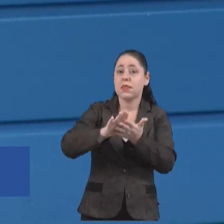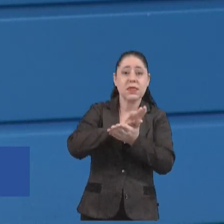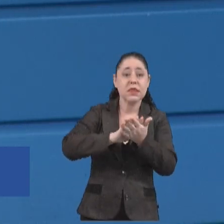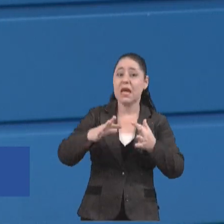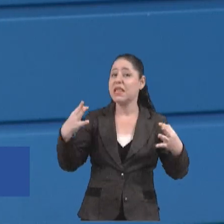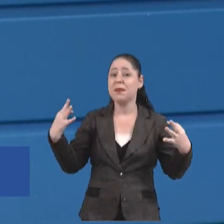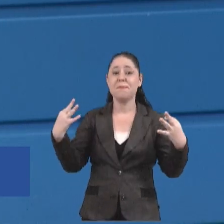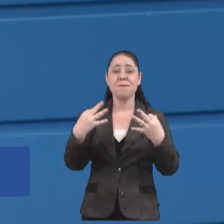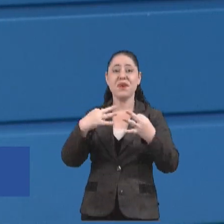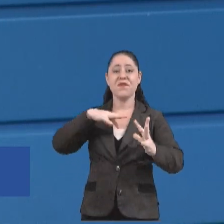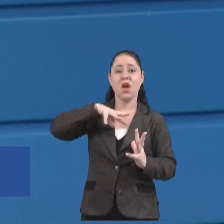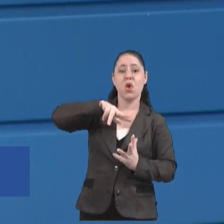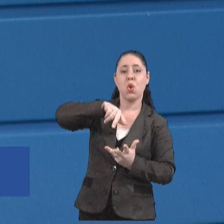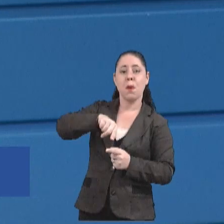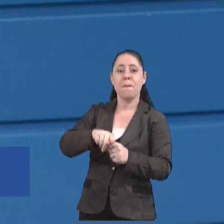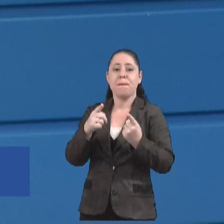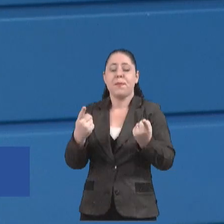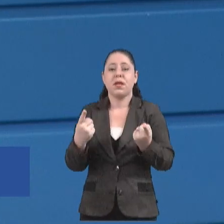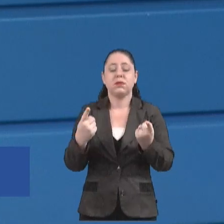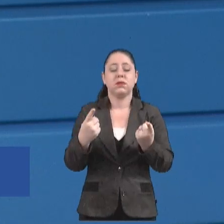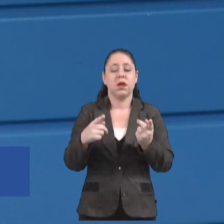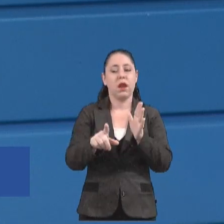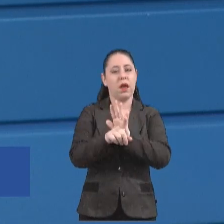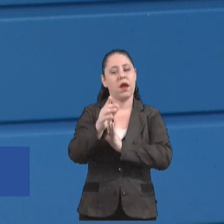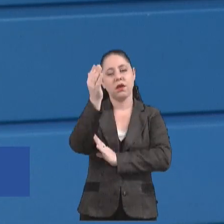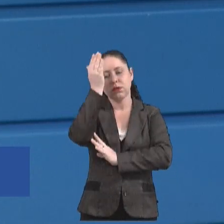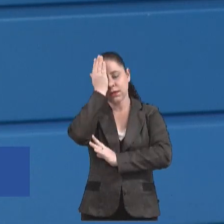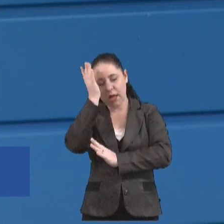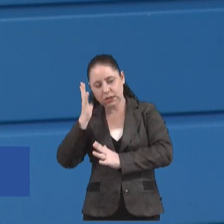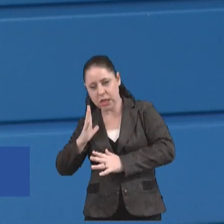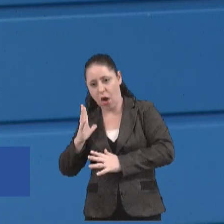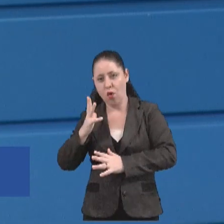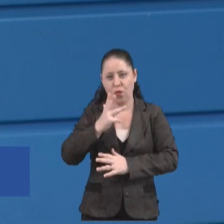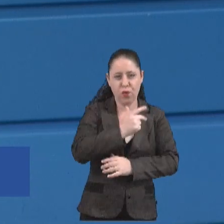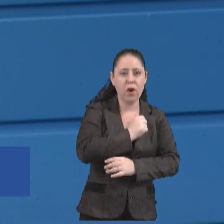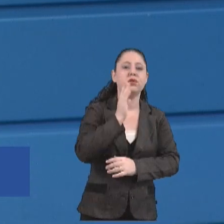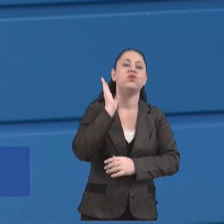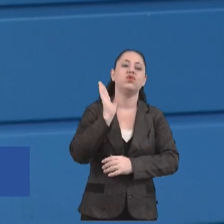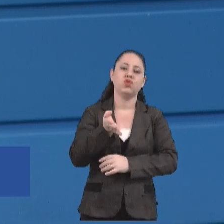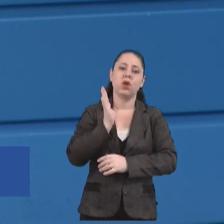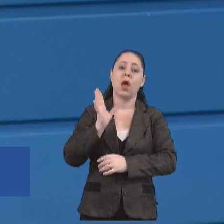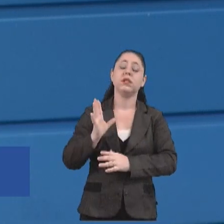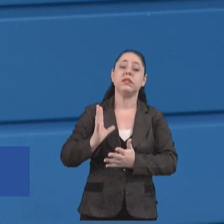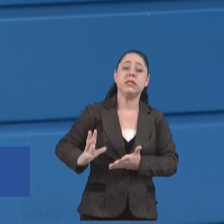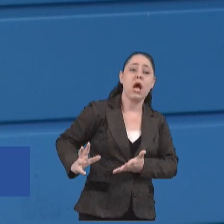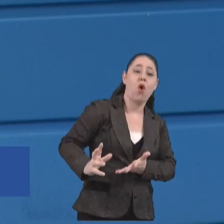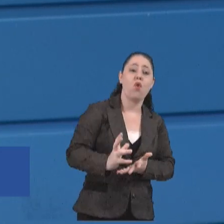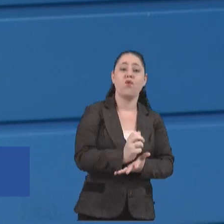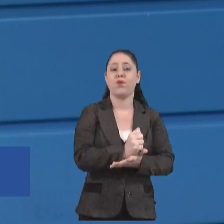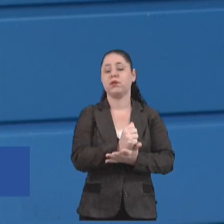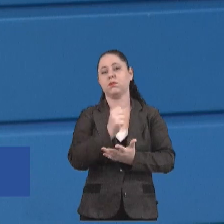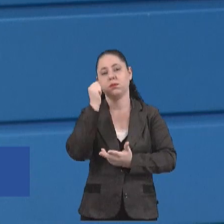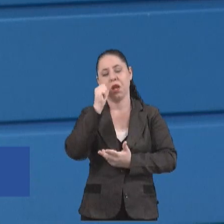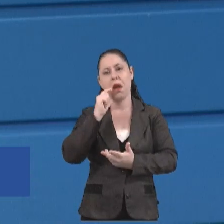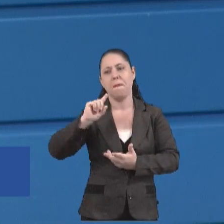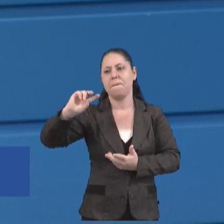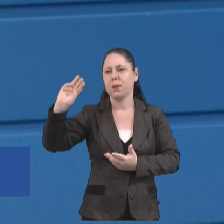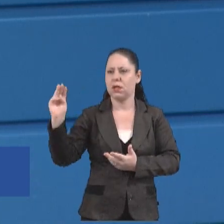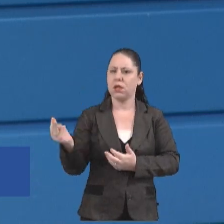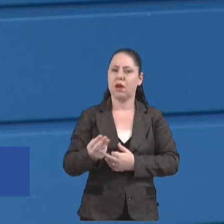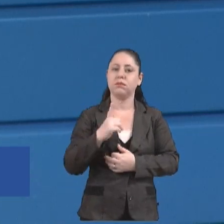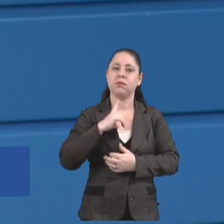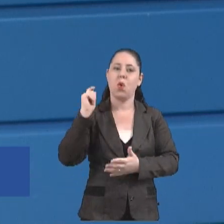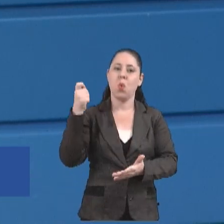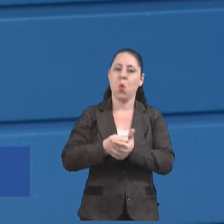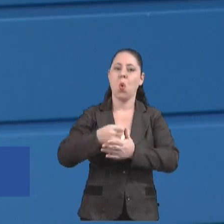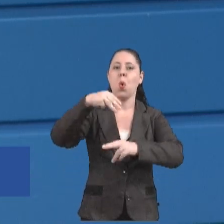nessa terra, mas a Lei Maria da Penha já ajudou a salvar milhares de mulheres. Nós temos que ter penas duríssimas,